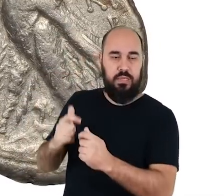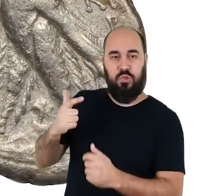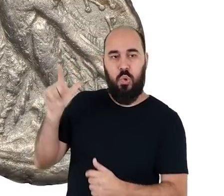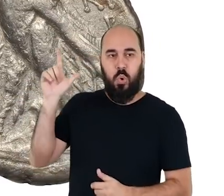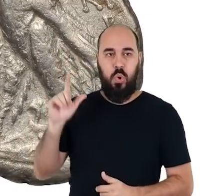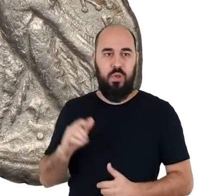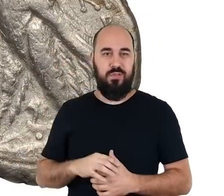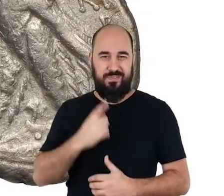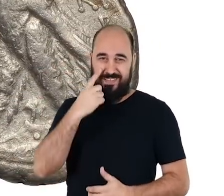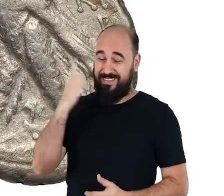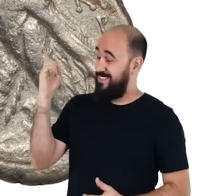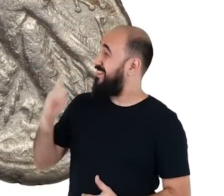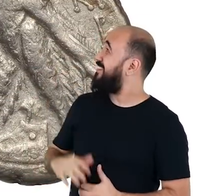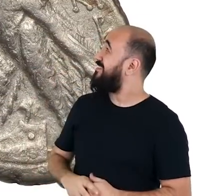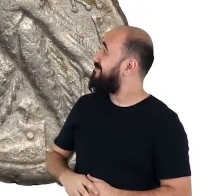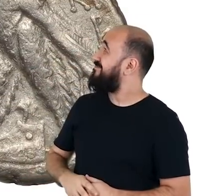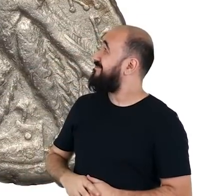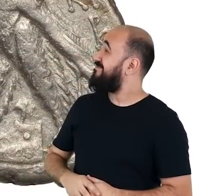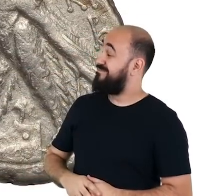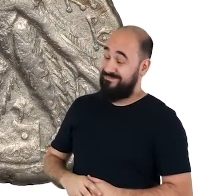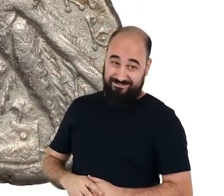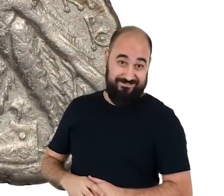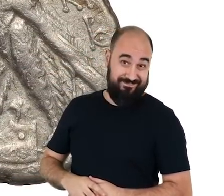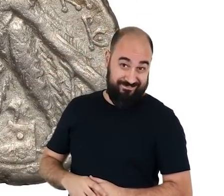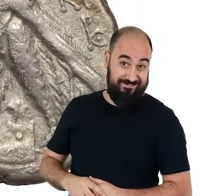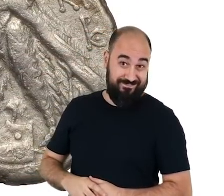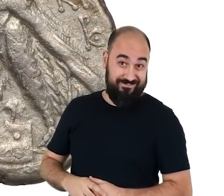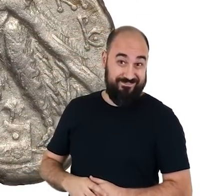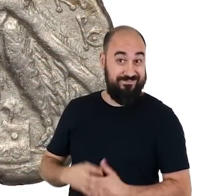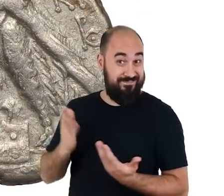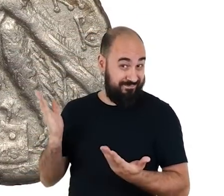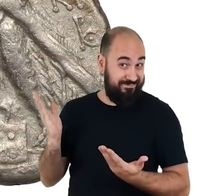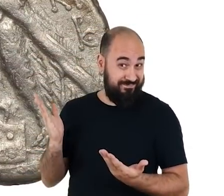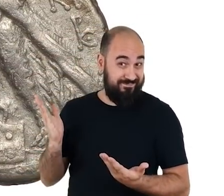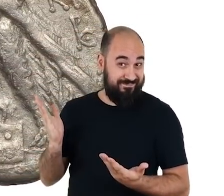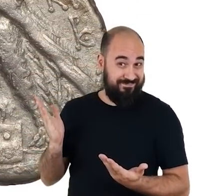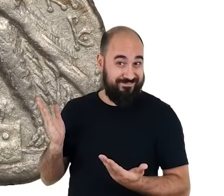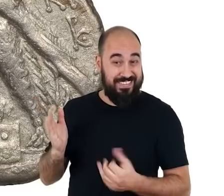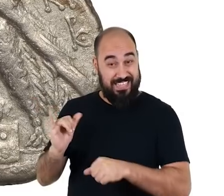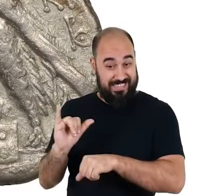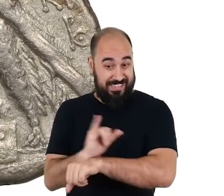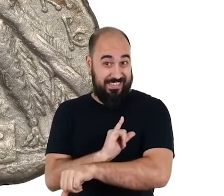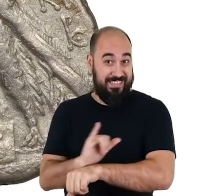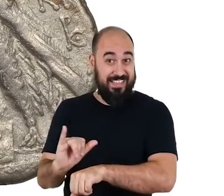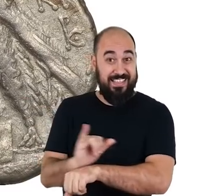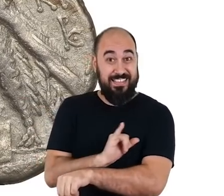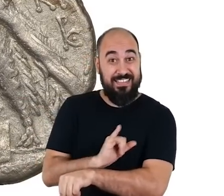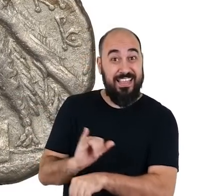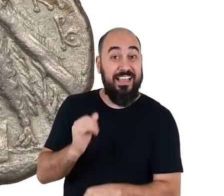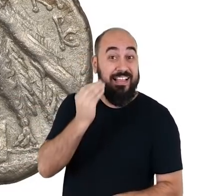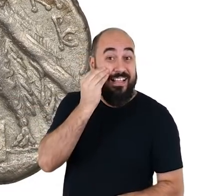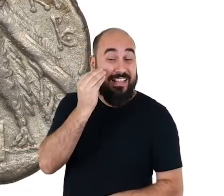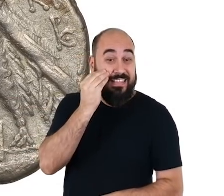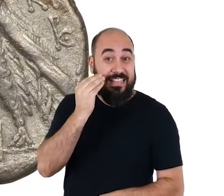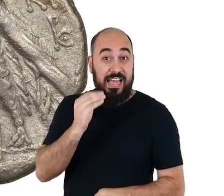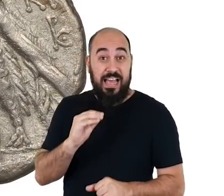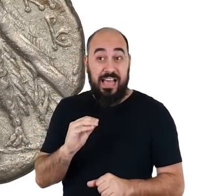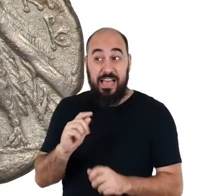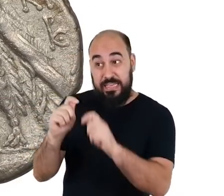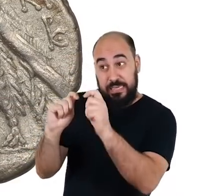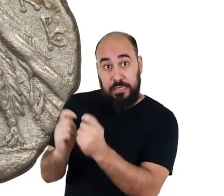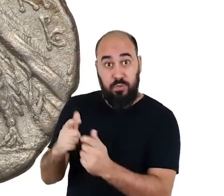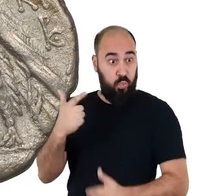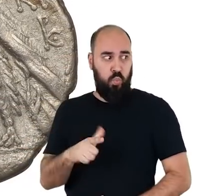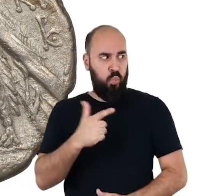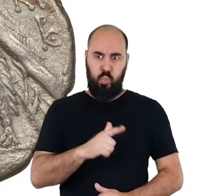Esta, seguramente, era uma maneira de driblar, vamos dizer assim, a consciência quanto ao dilema religioso